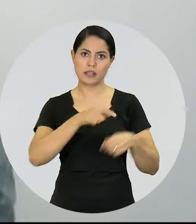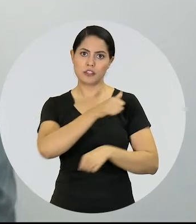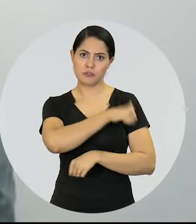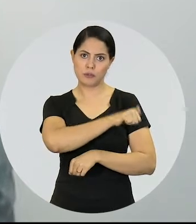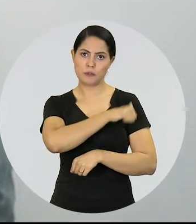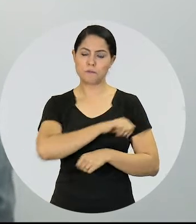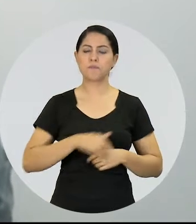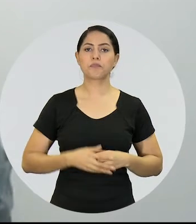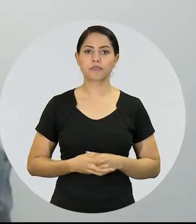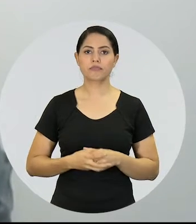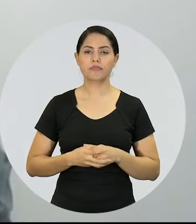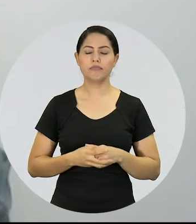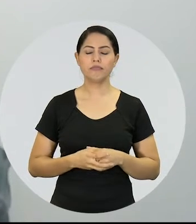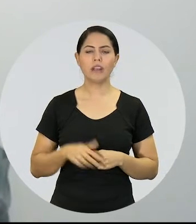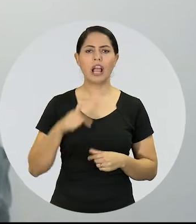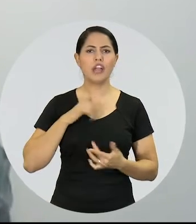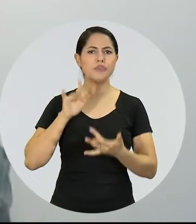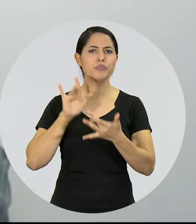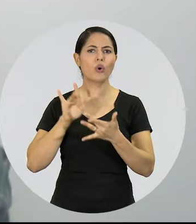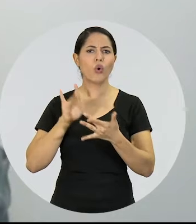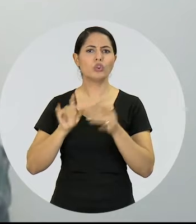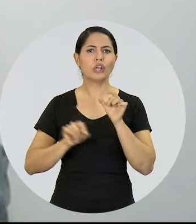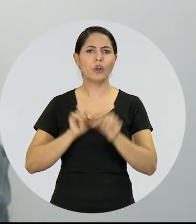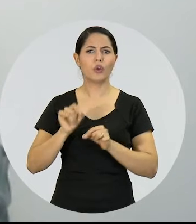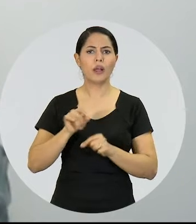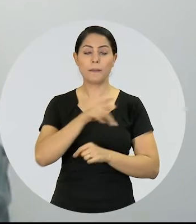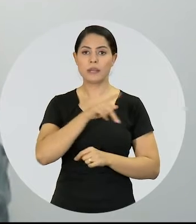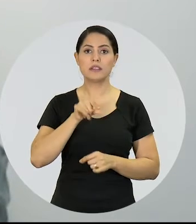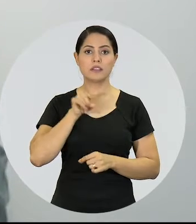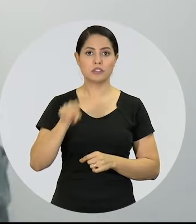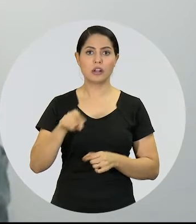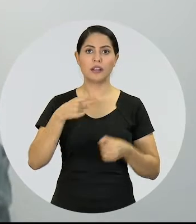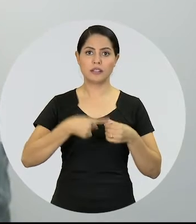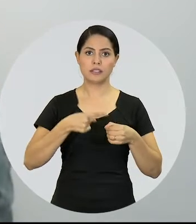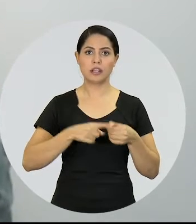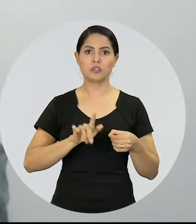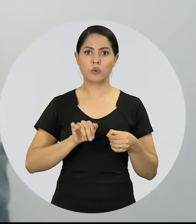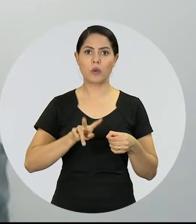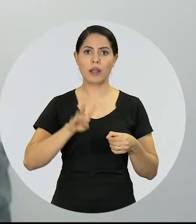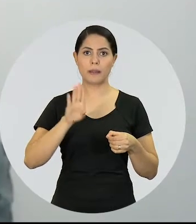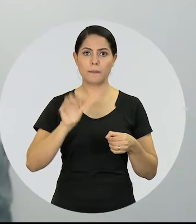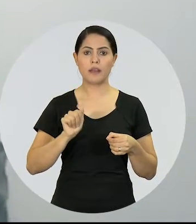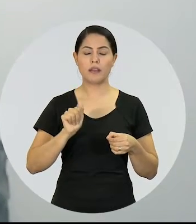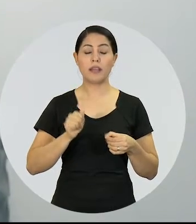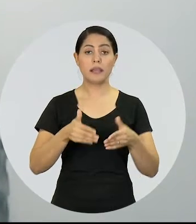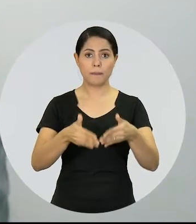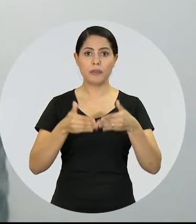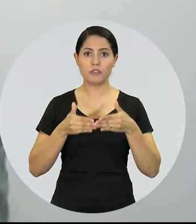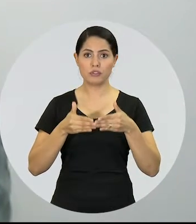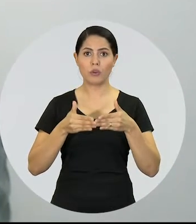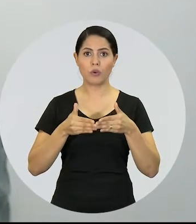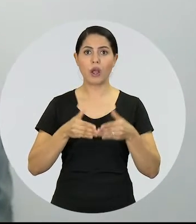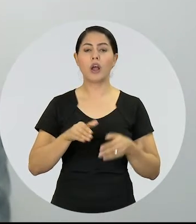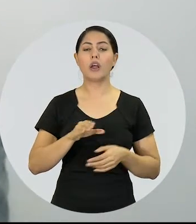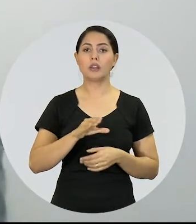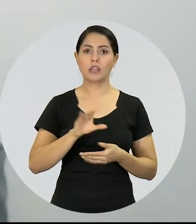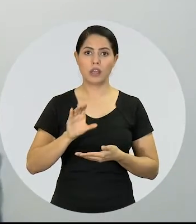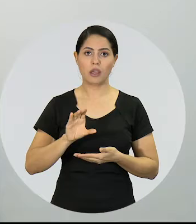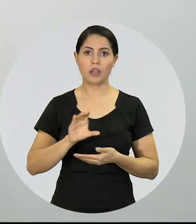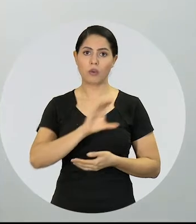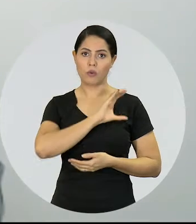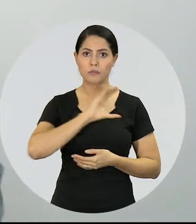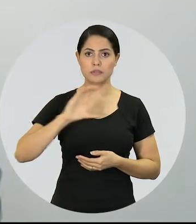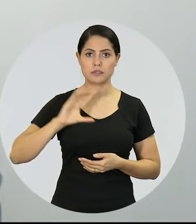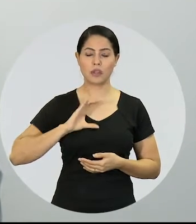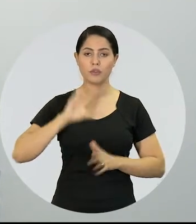Janeiro. Foi quando eu entrei em contato com a presidente de Iguaba, a doutora Margot, que solicitou que a comissão de prerrogativas fosse até